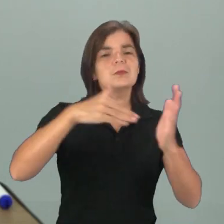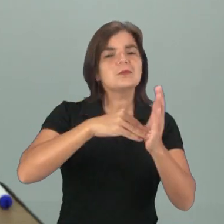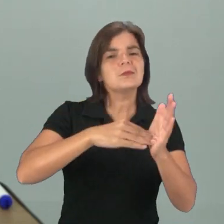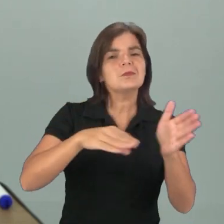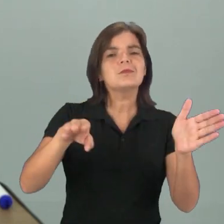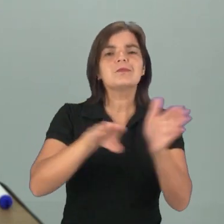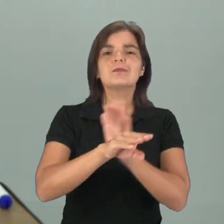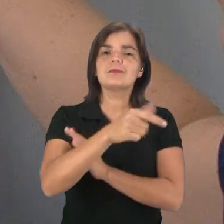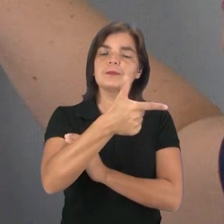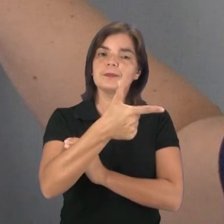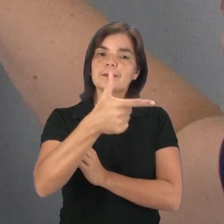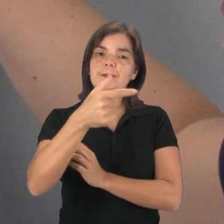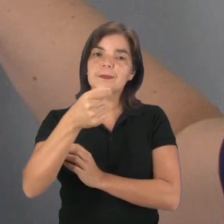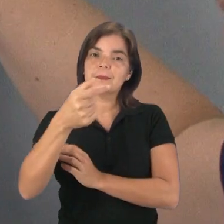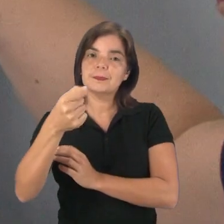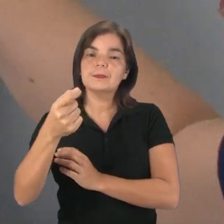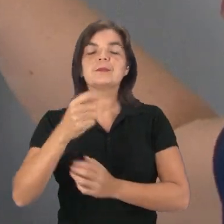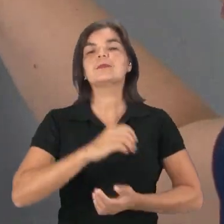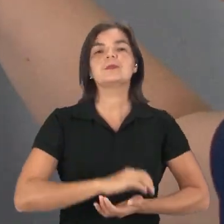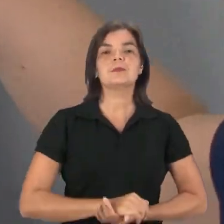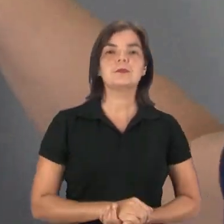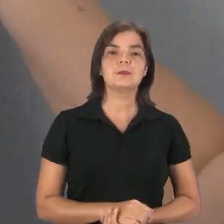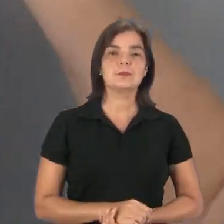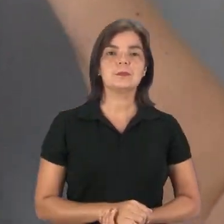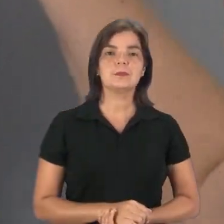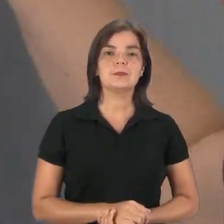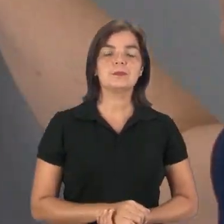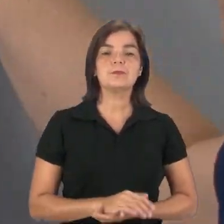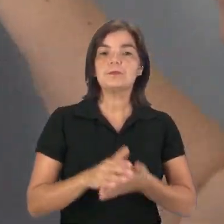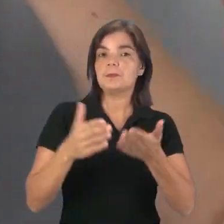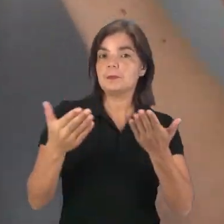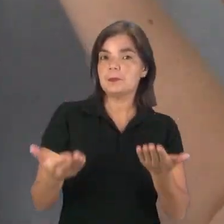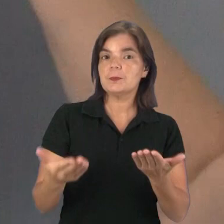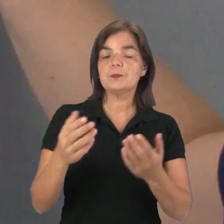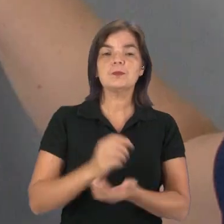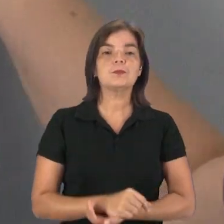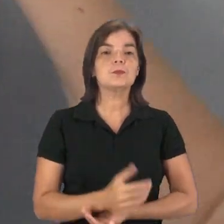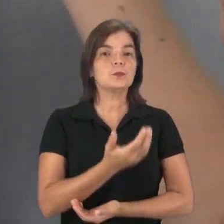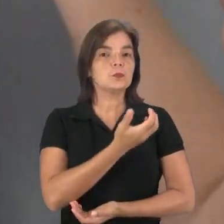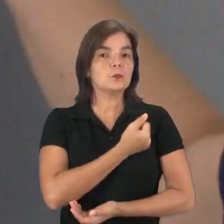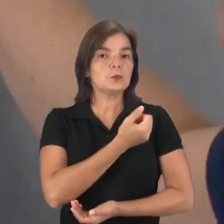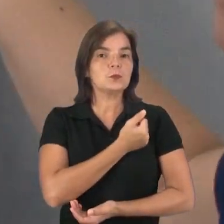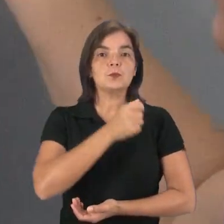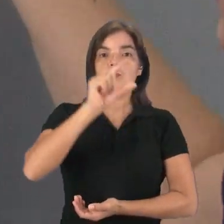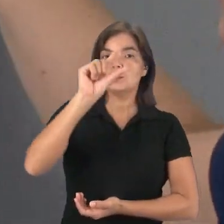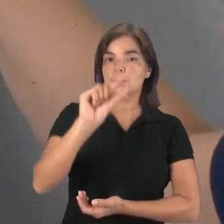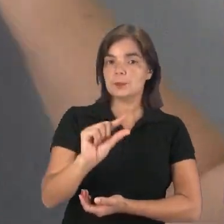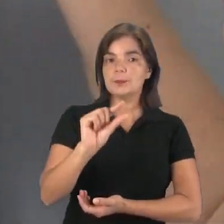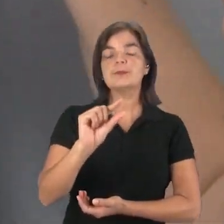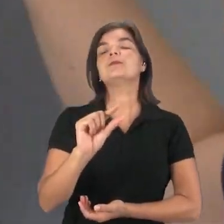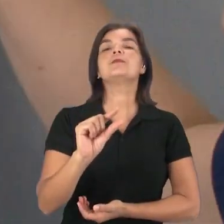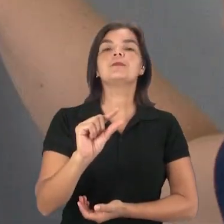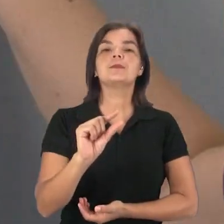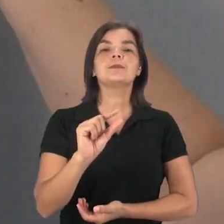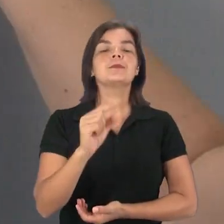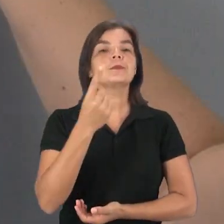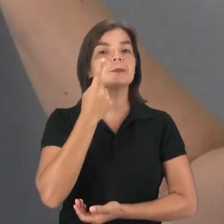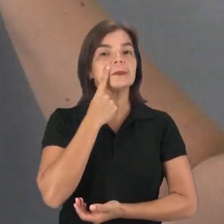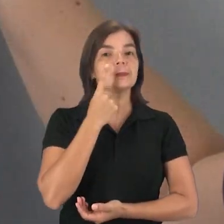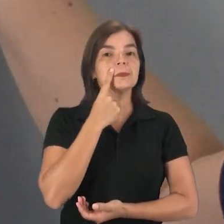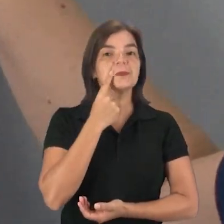né? Mas nós estamos contando de 100 em 100. Então, o menor algarismo, né, que